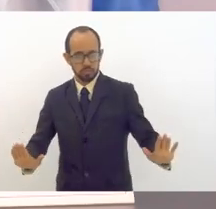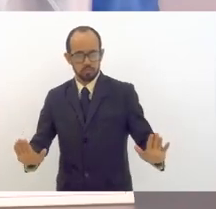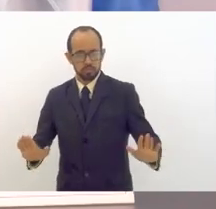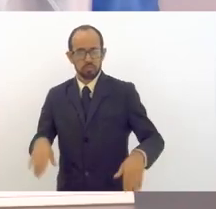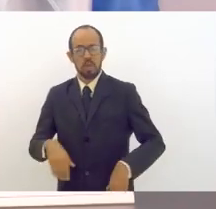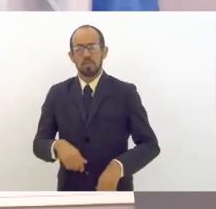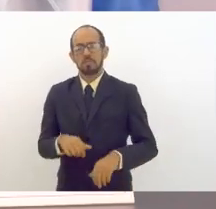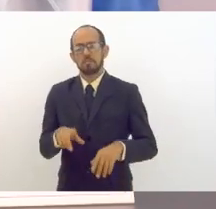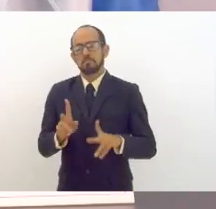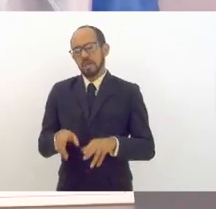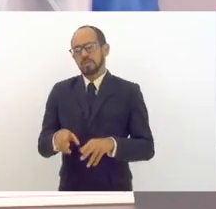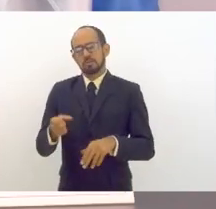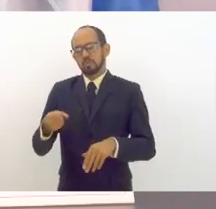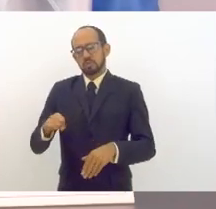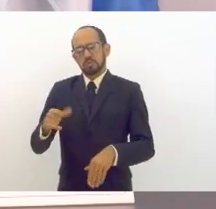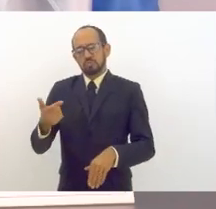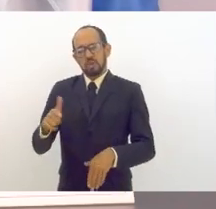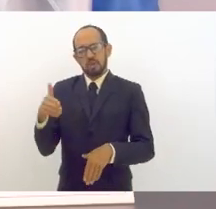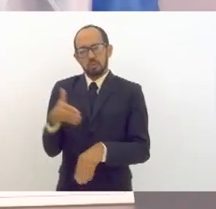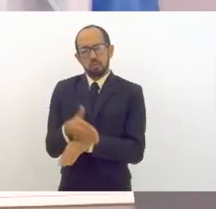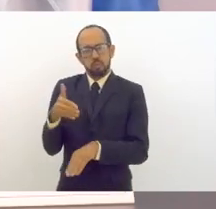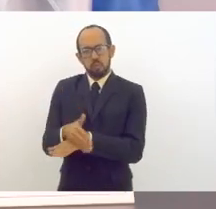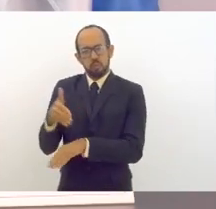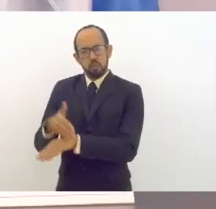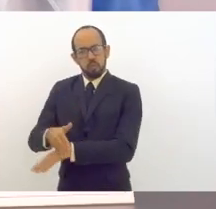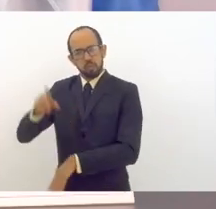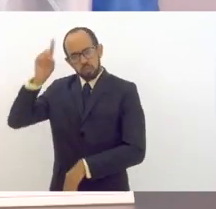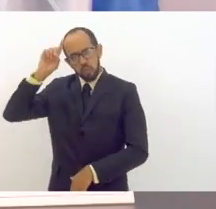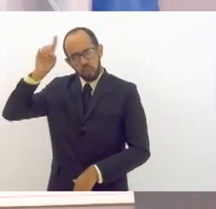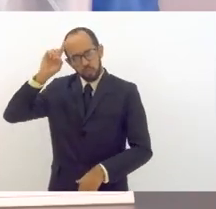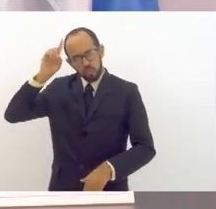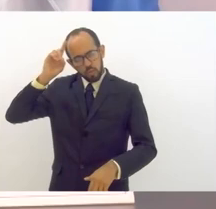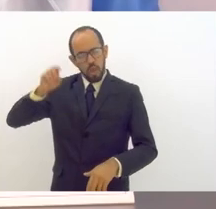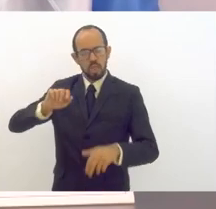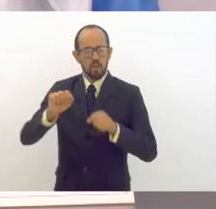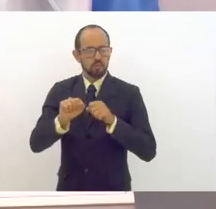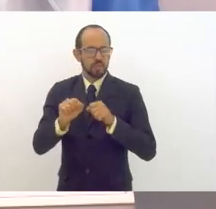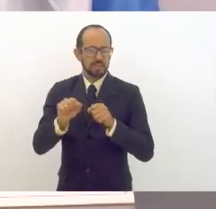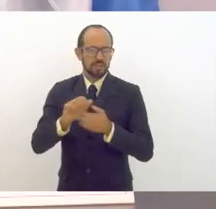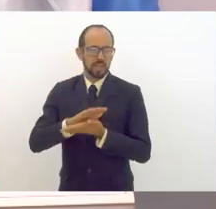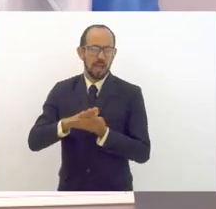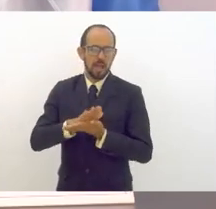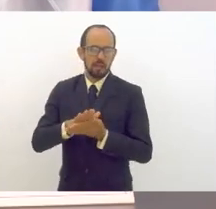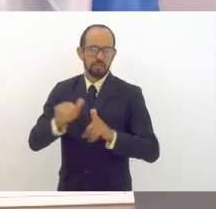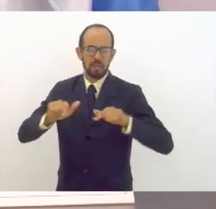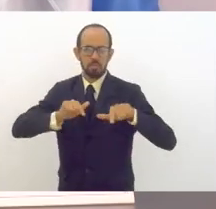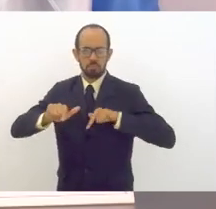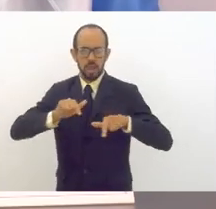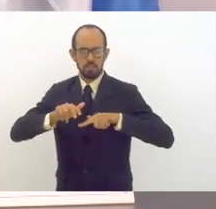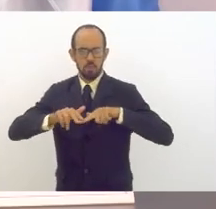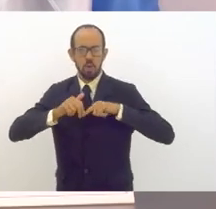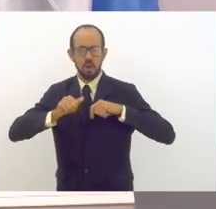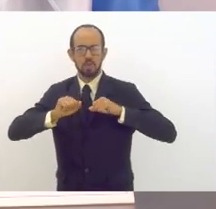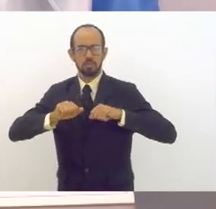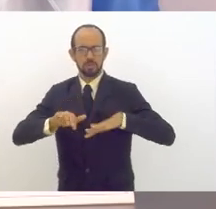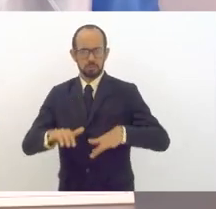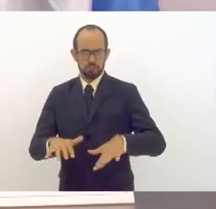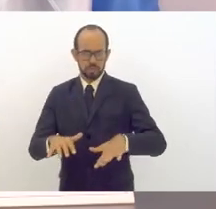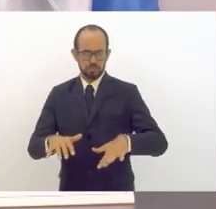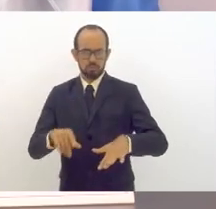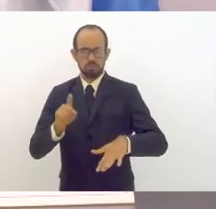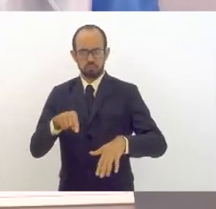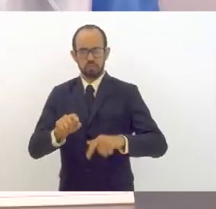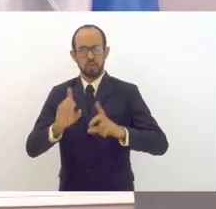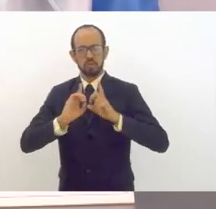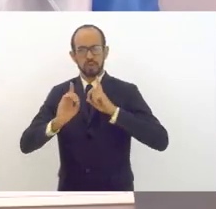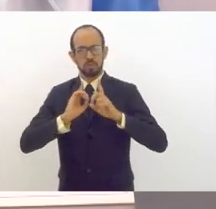não tivesse frequentado assiduamente, não tivesse realizado trabalhos, etc., em decorrência da pandemia. Esse é um debate